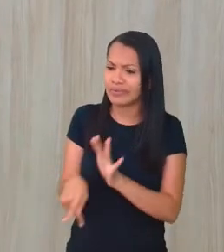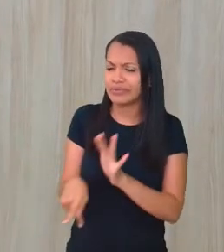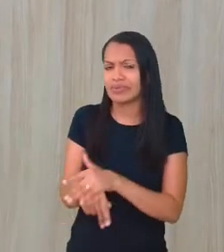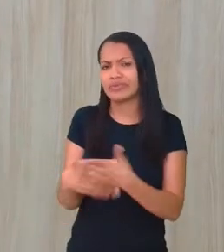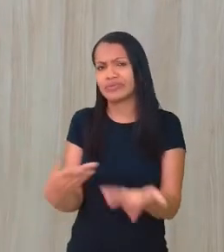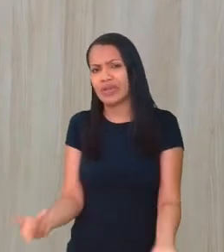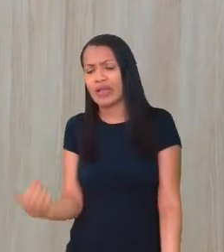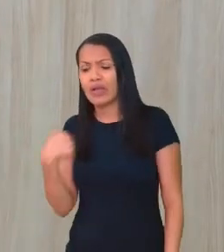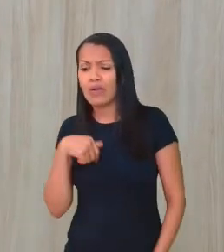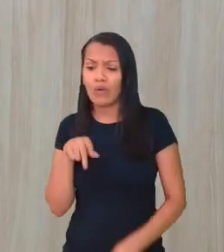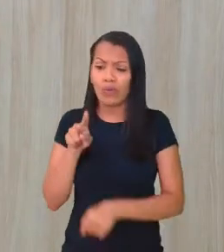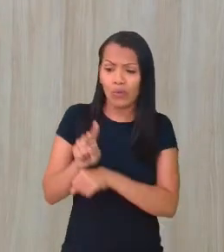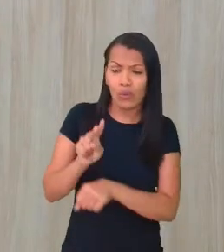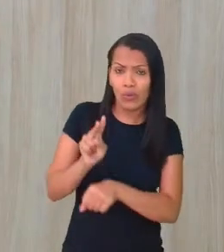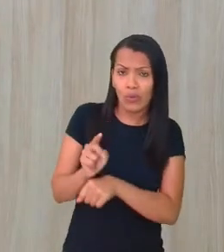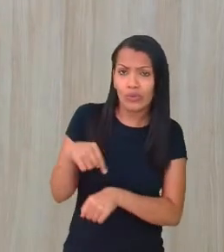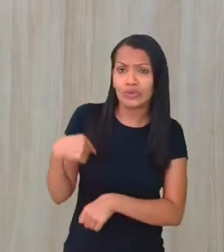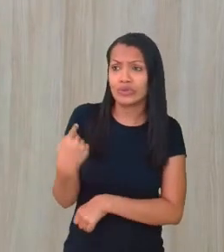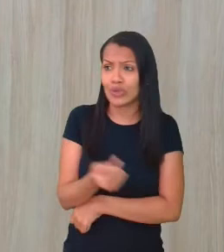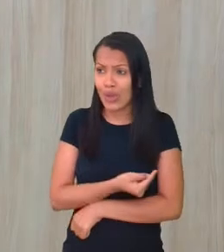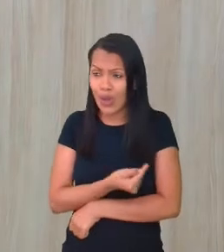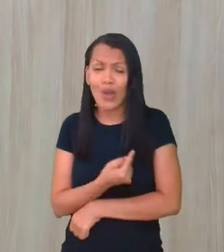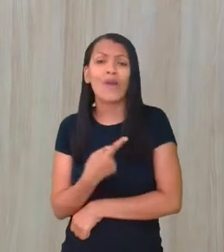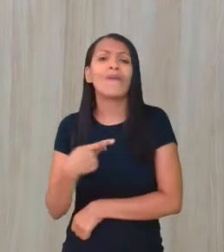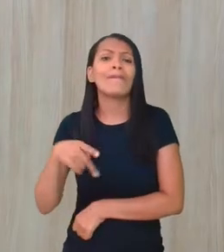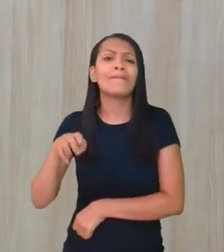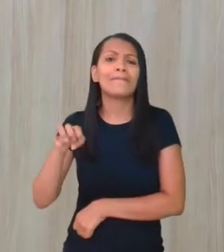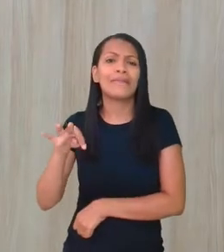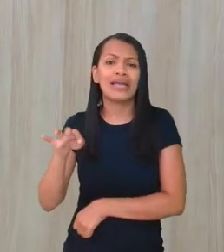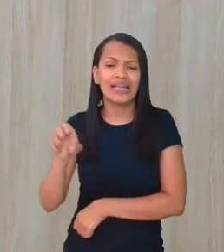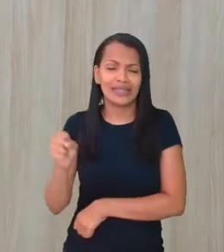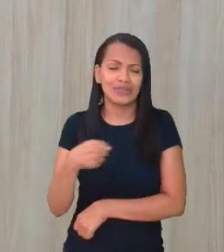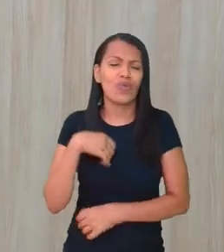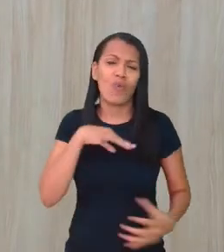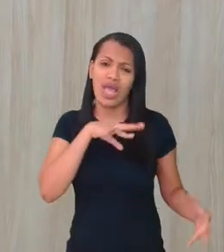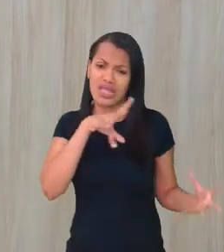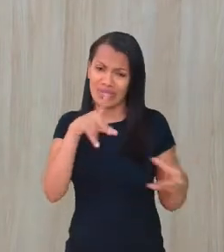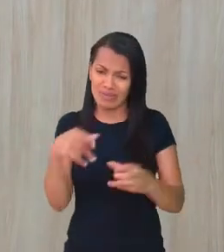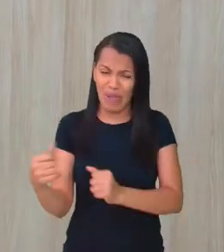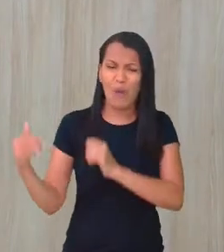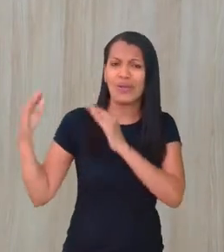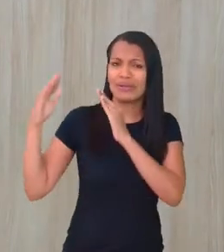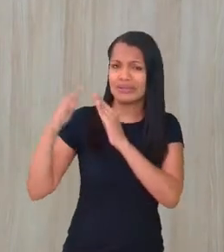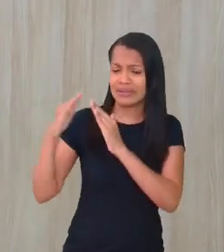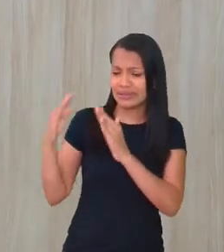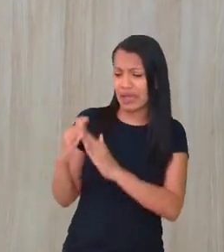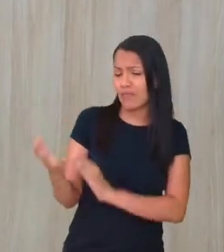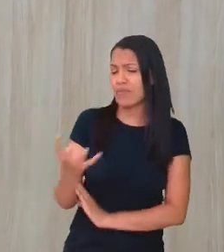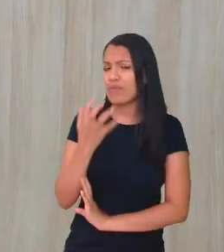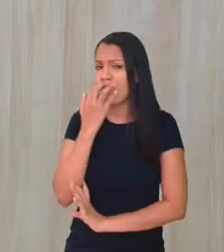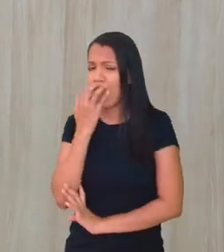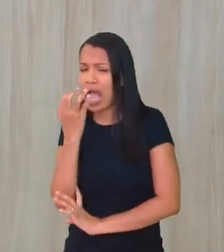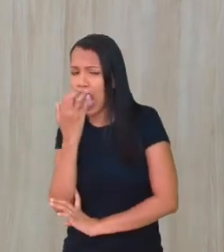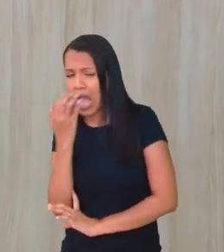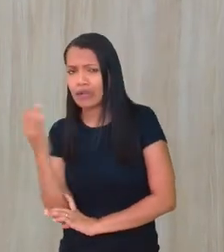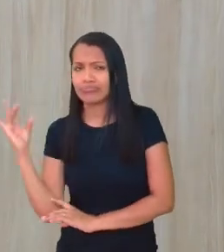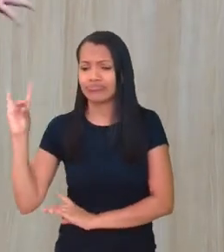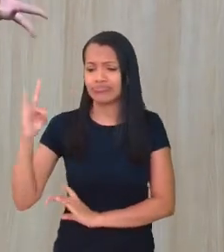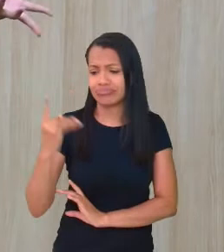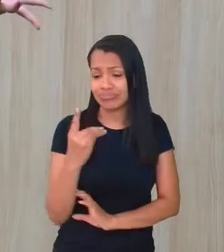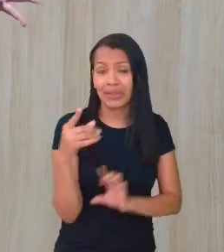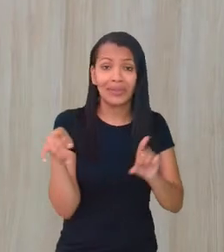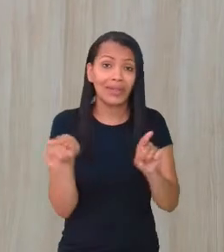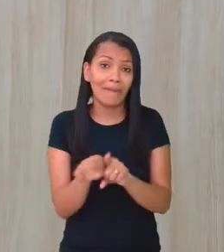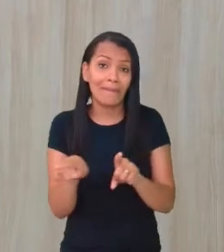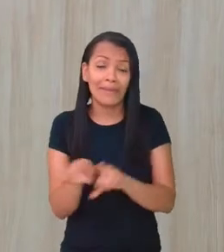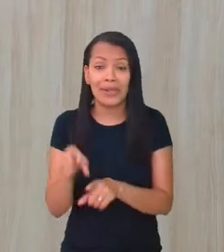a gente cuida principalmente dos nossos pets, né? Dos nossos bichinhos de estimação, que estão na casa da gente, nosso cachorrinho, nosso gatinho e outros